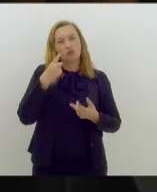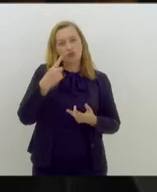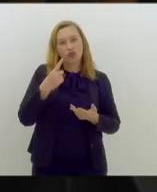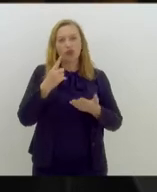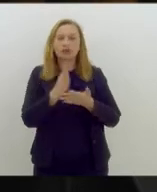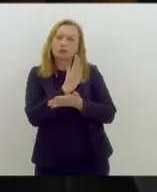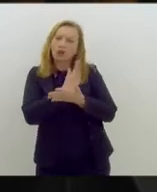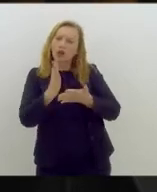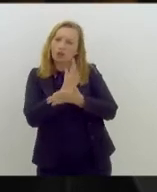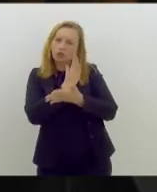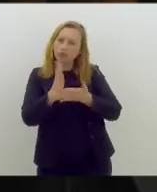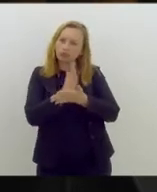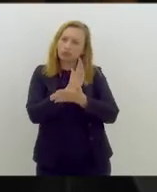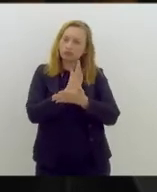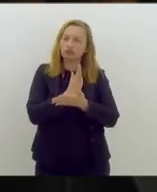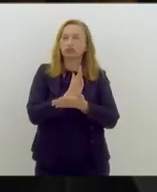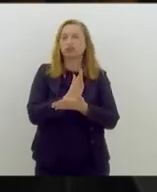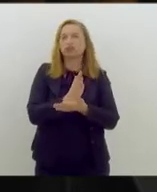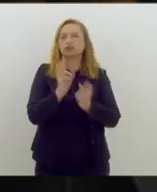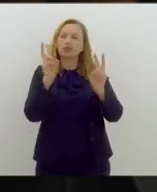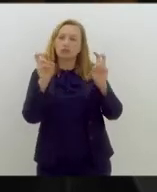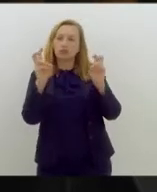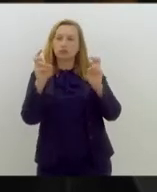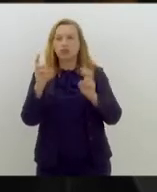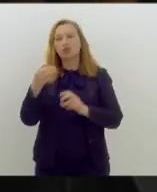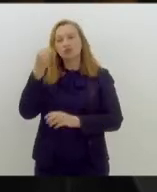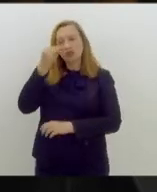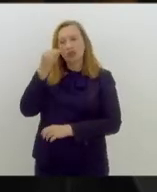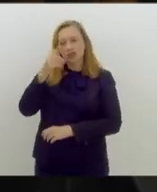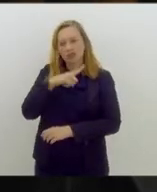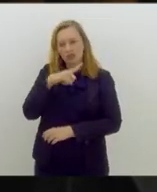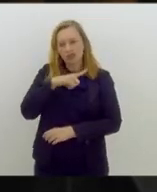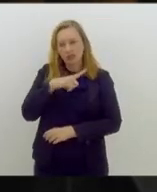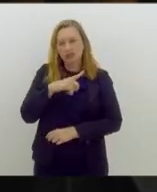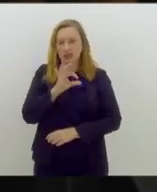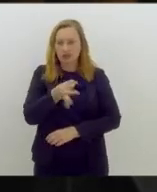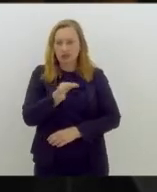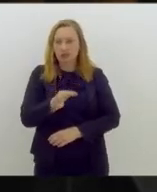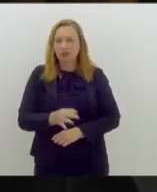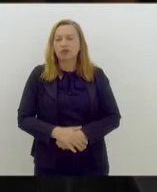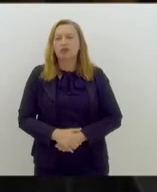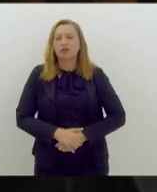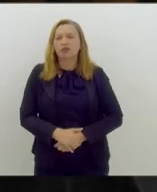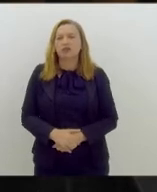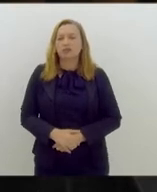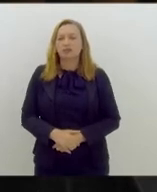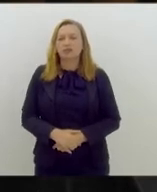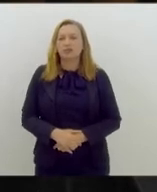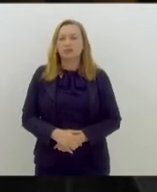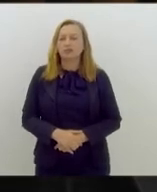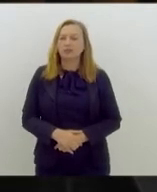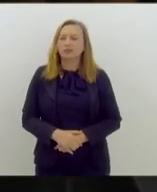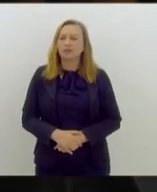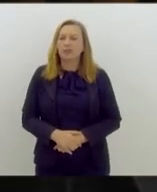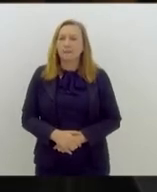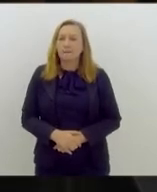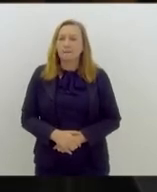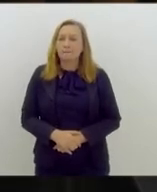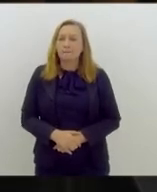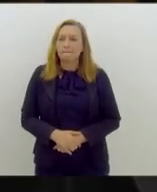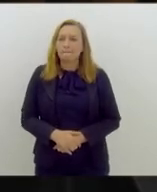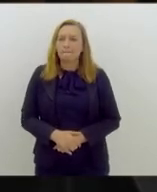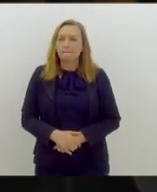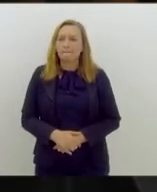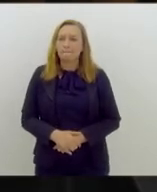que a gente vivenciou claramente e isto que eu vou dizer vale para todos um